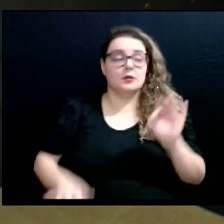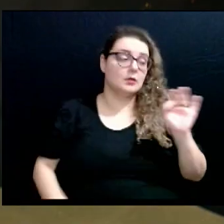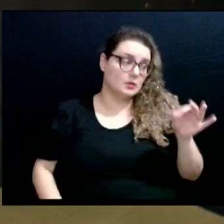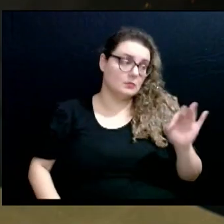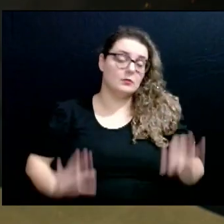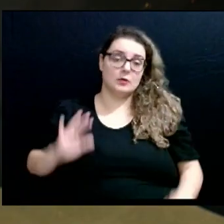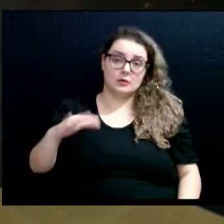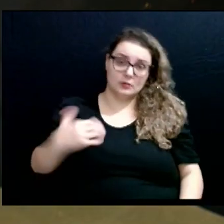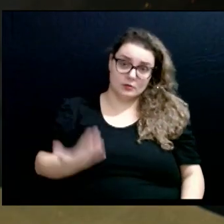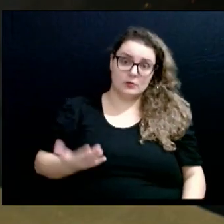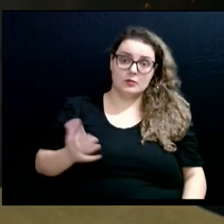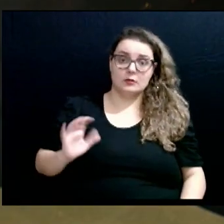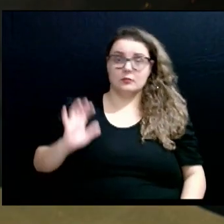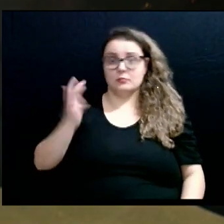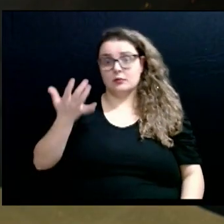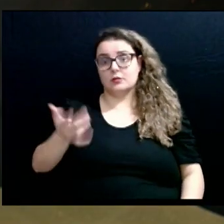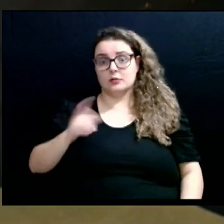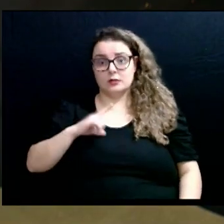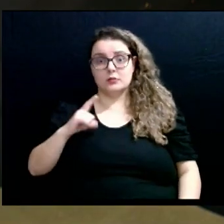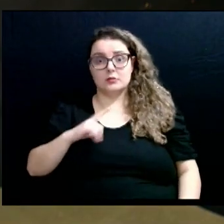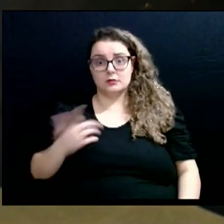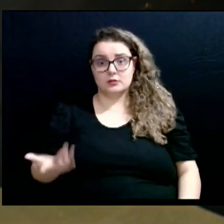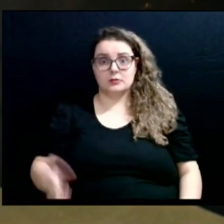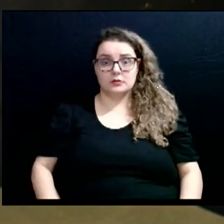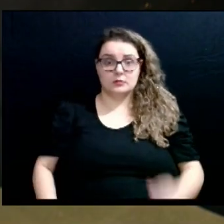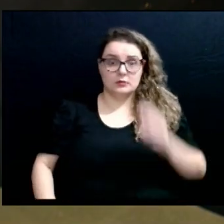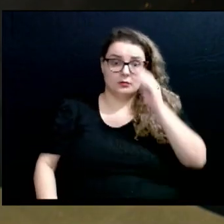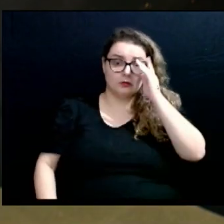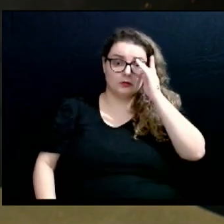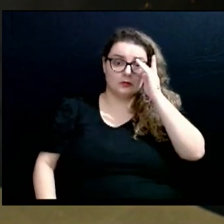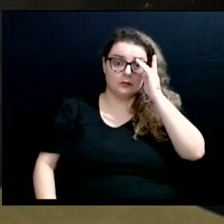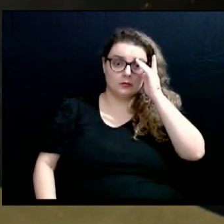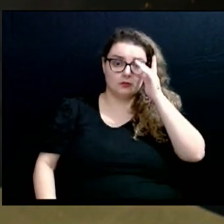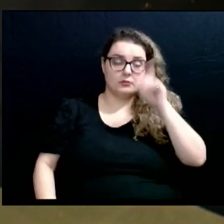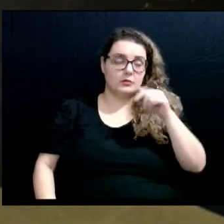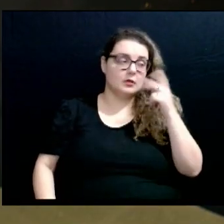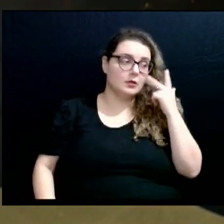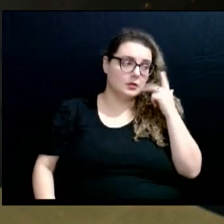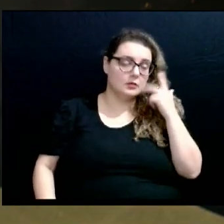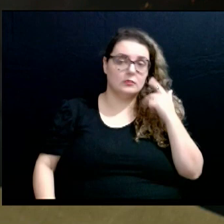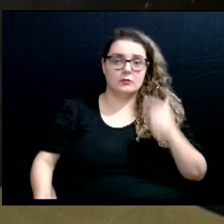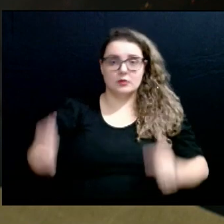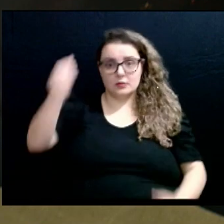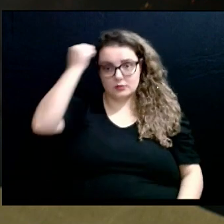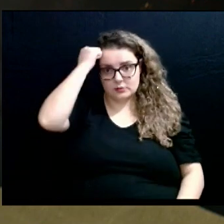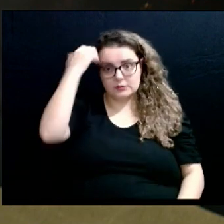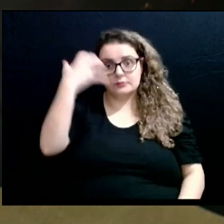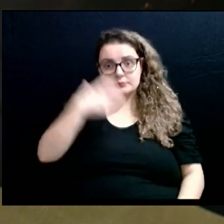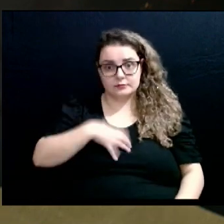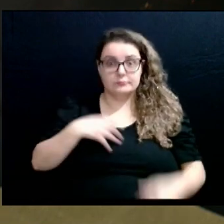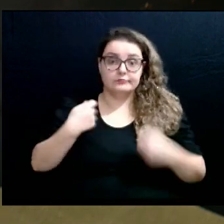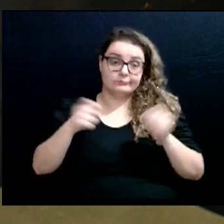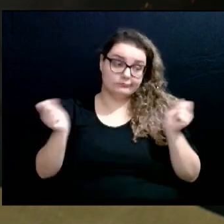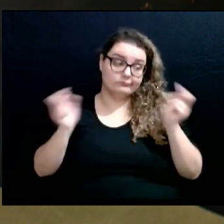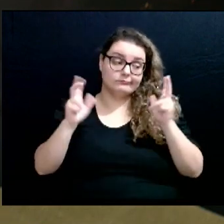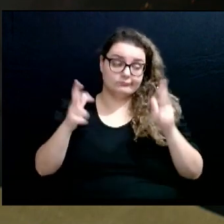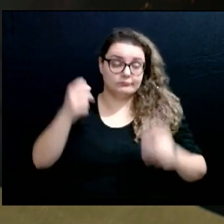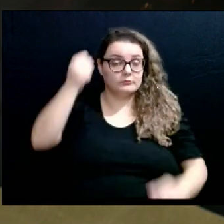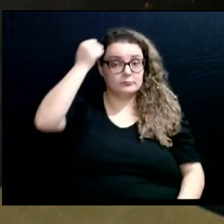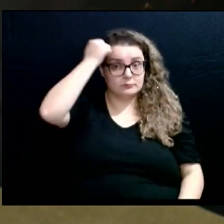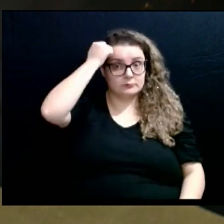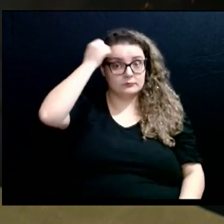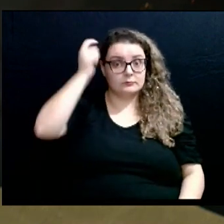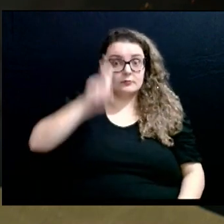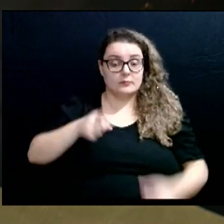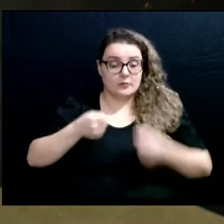gente tem aí essa é natural, né, a gente se culpar, agora a gente precisa ficar atento com essa culpa, para não